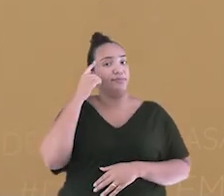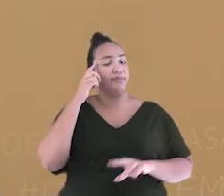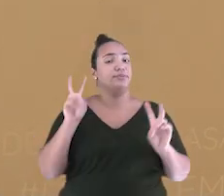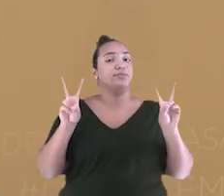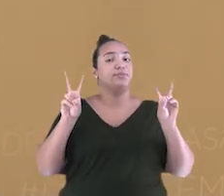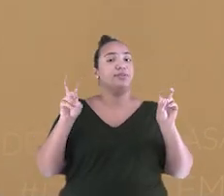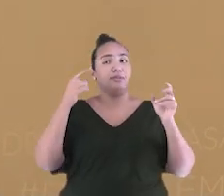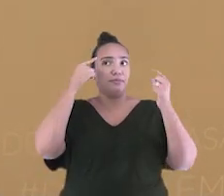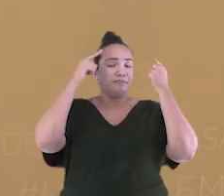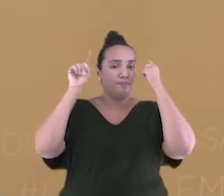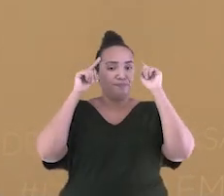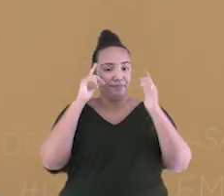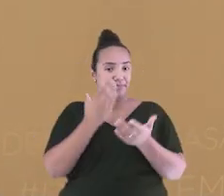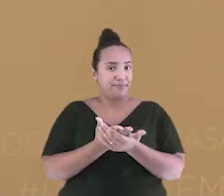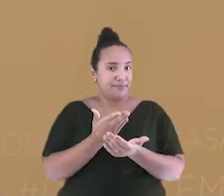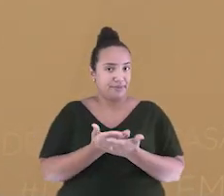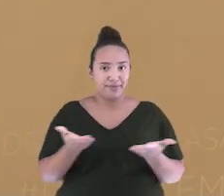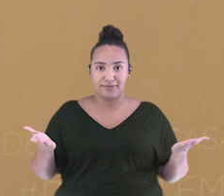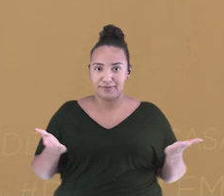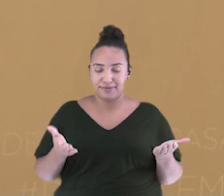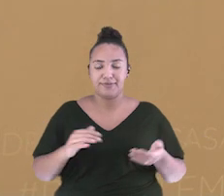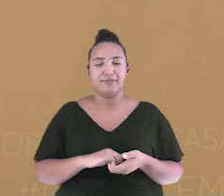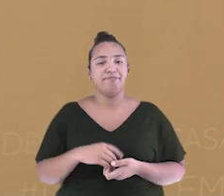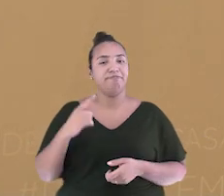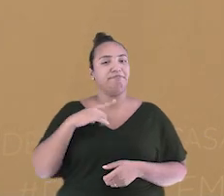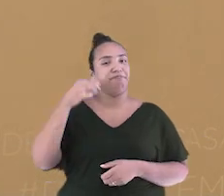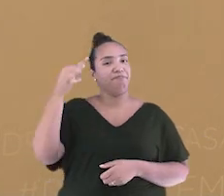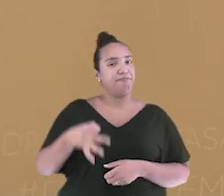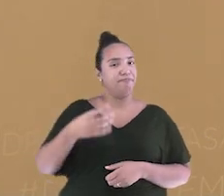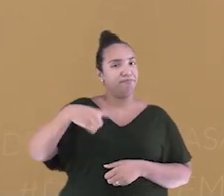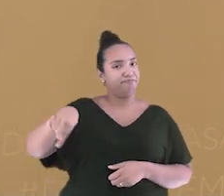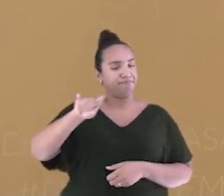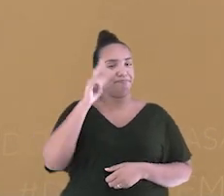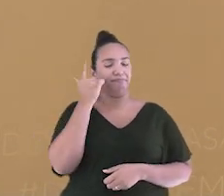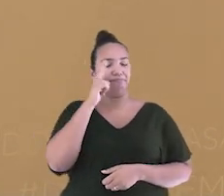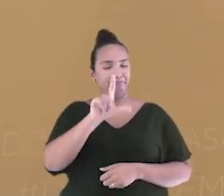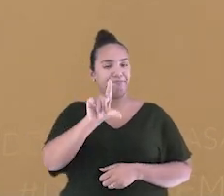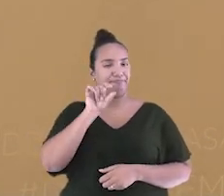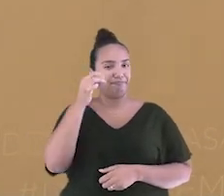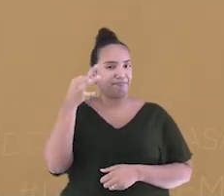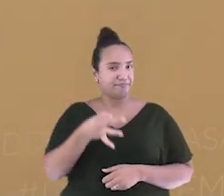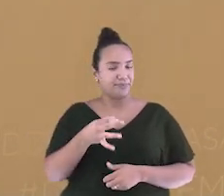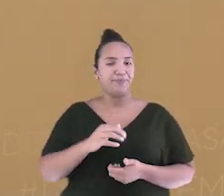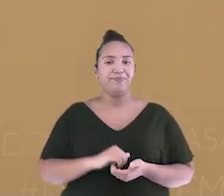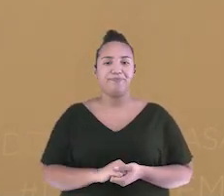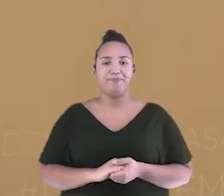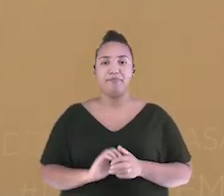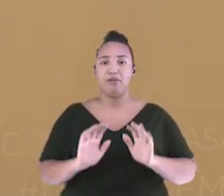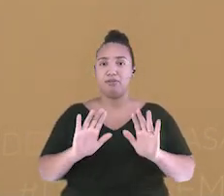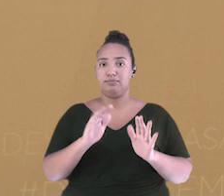mais criativo para essa aula. Tenho certeza que você irá arrasar na escolha. Mas vamos